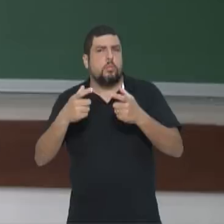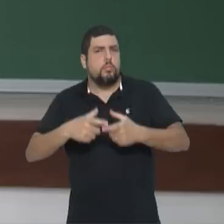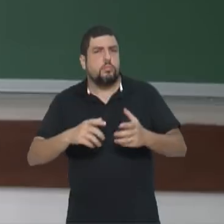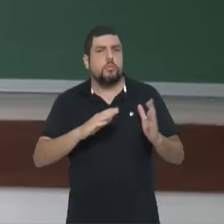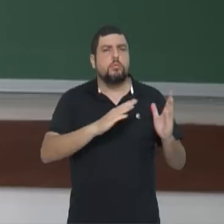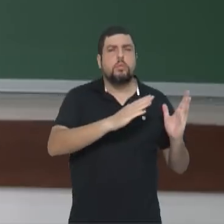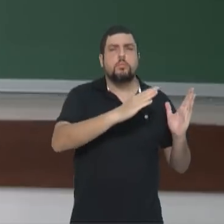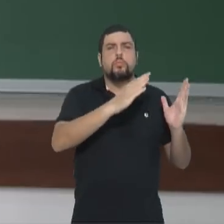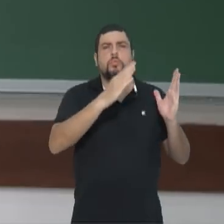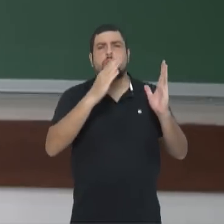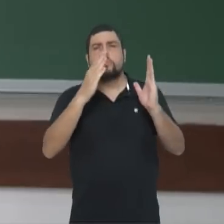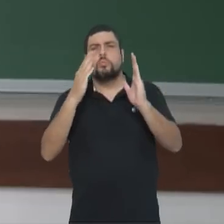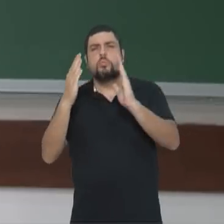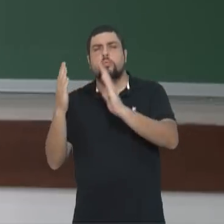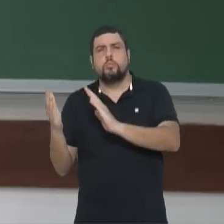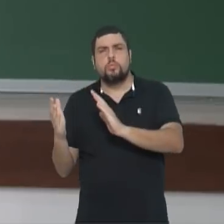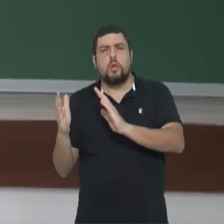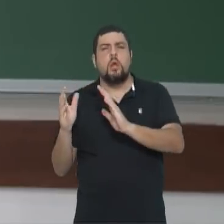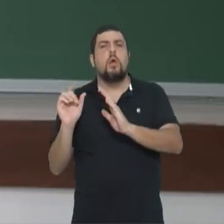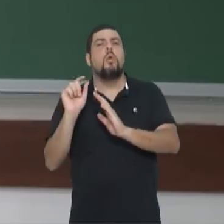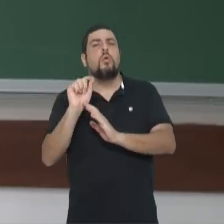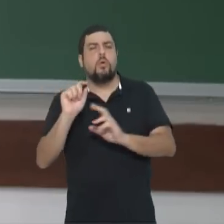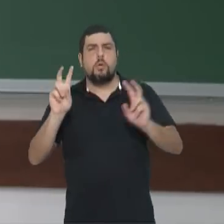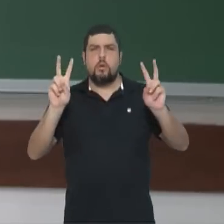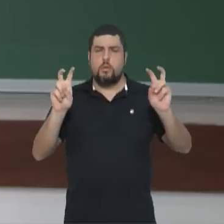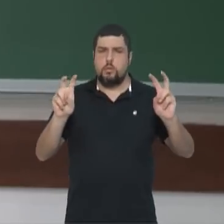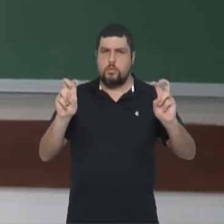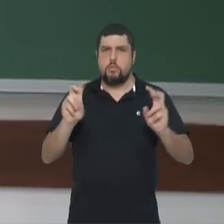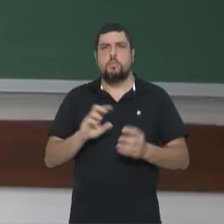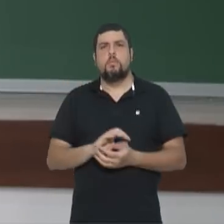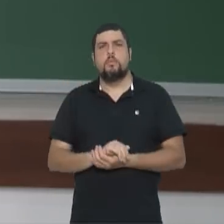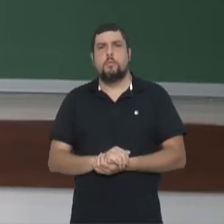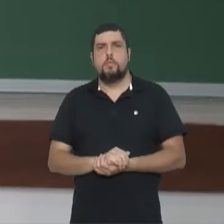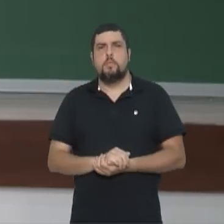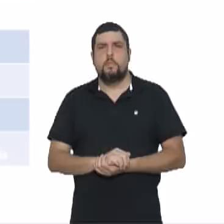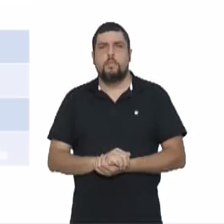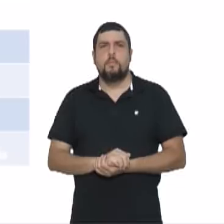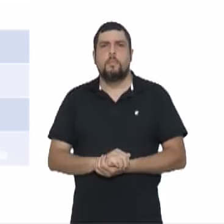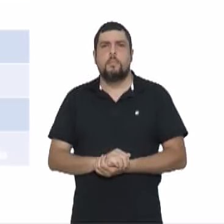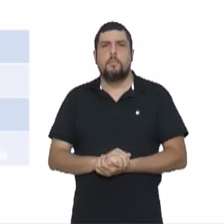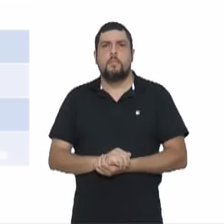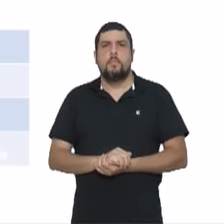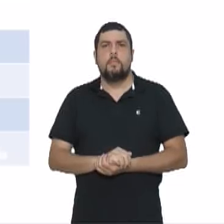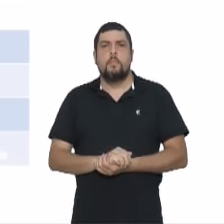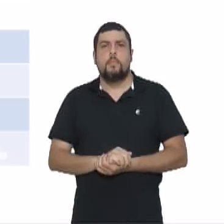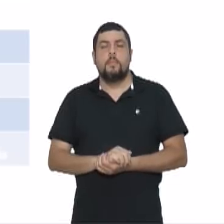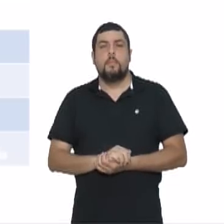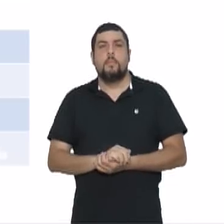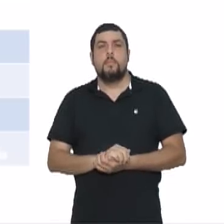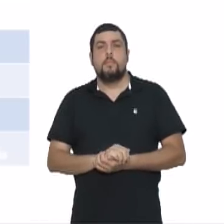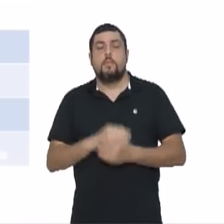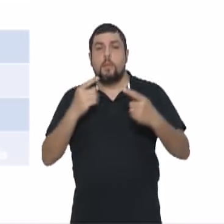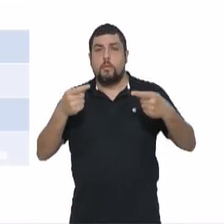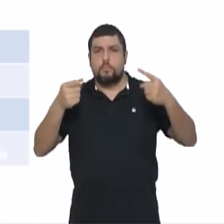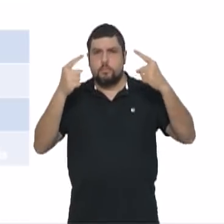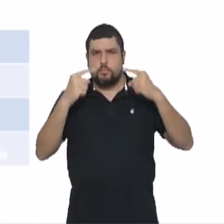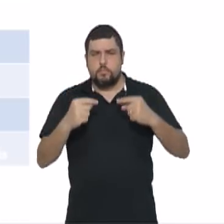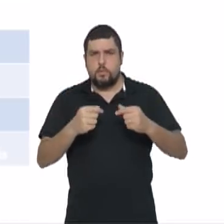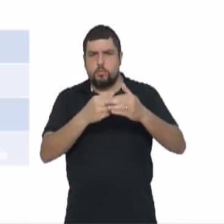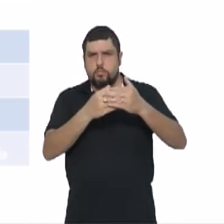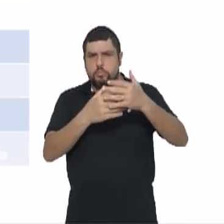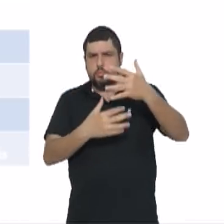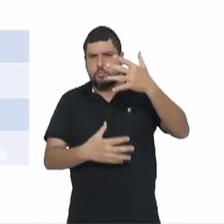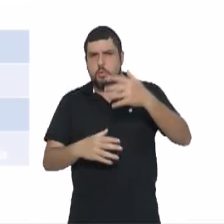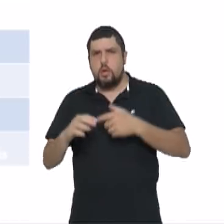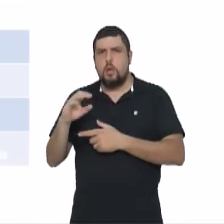o assunto, né? Sobre aquilo que eu estou falando. Aí depois, no corpo da notícia, eu